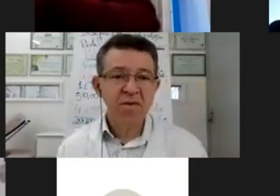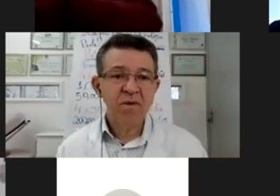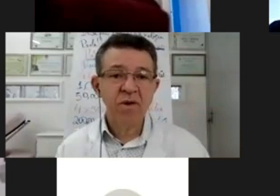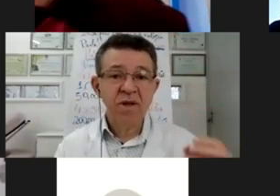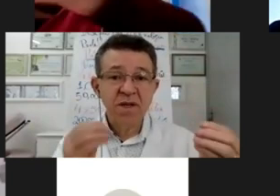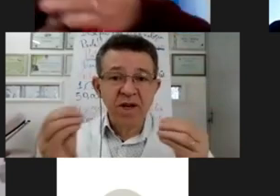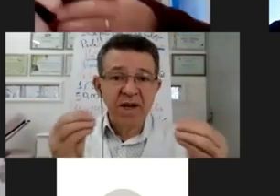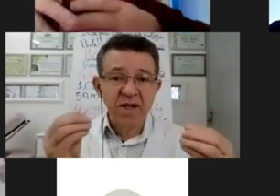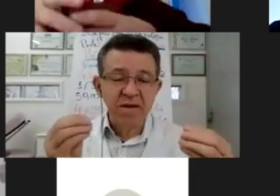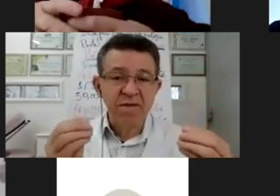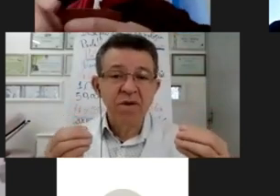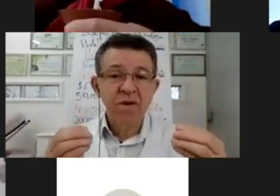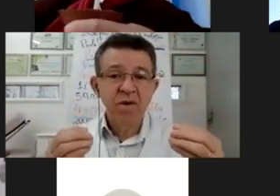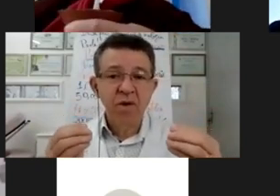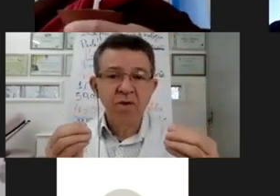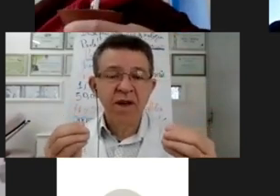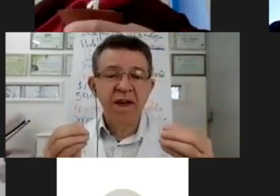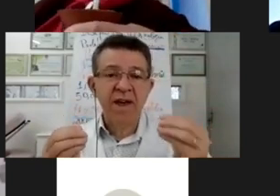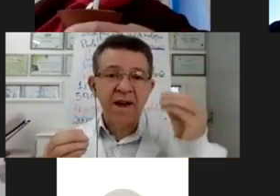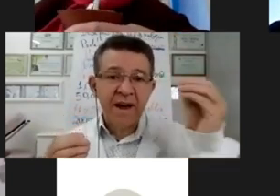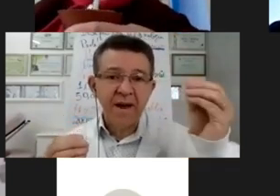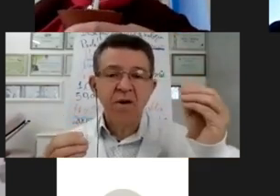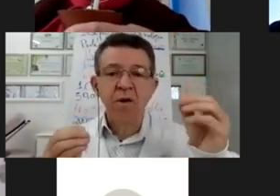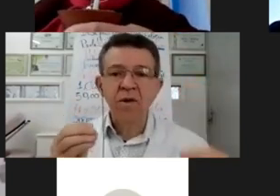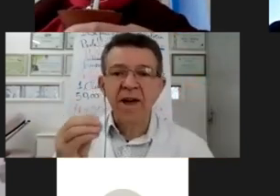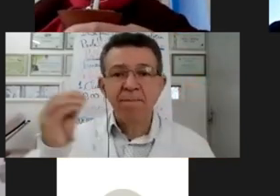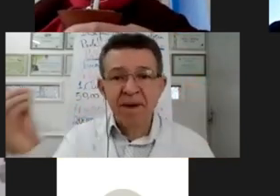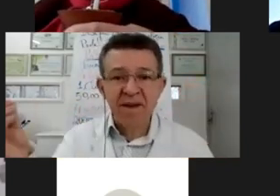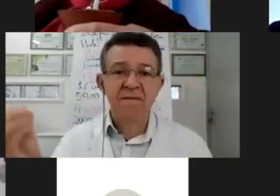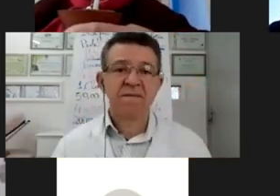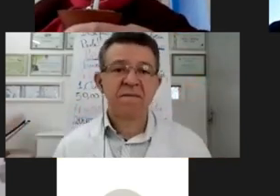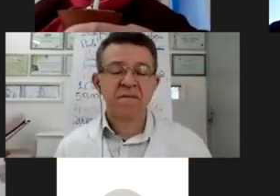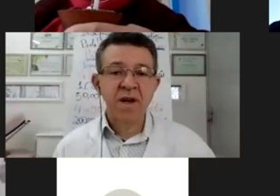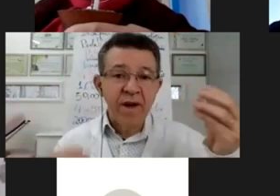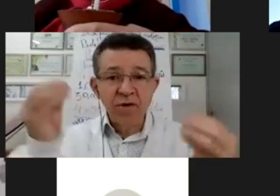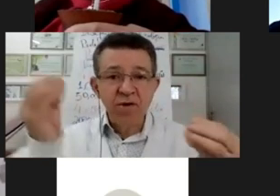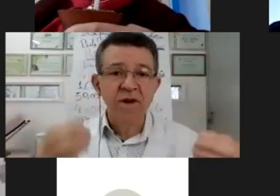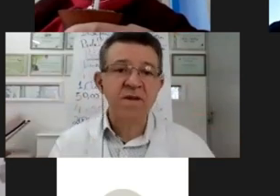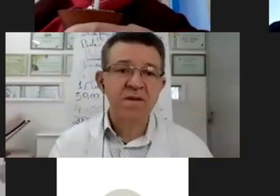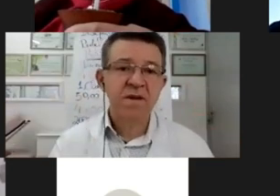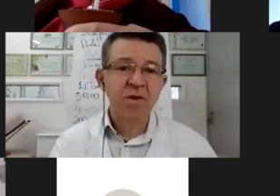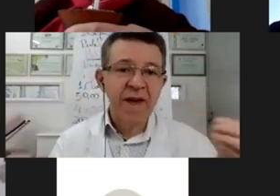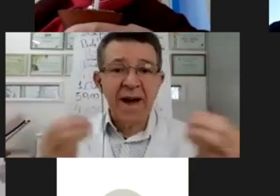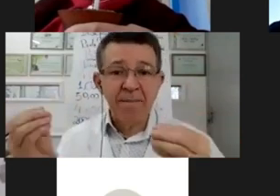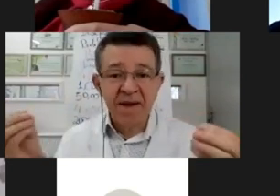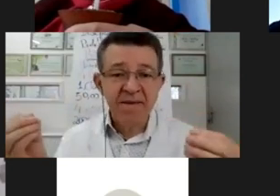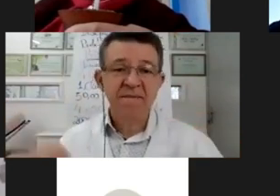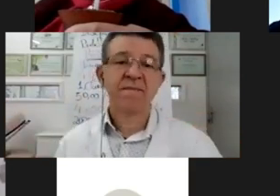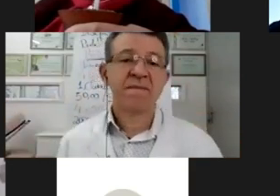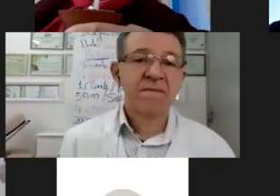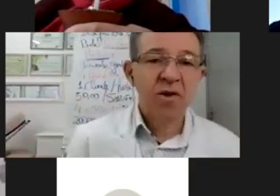Entendeu? Quando diz alternativo, ou é A ou é B. Não é os dois, não é